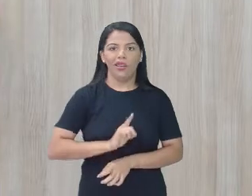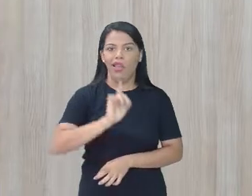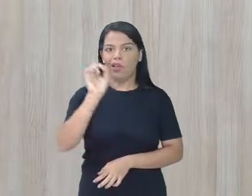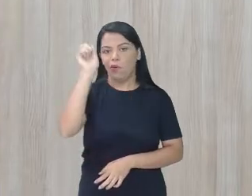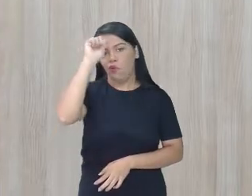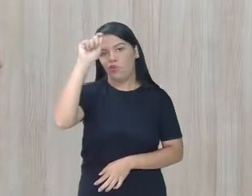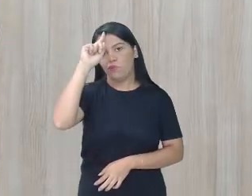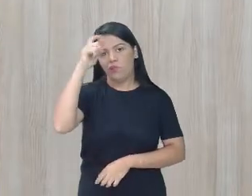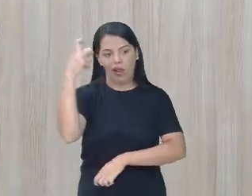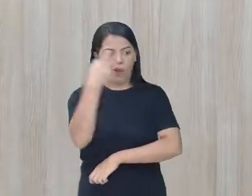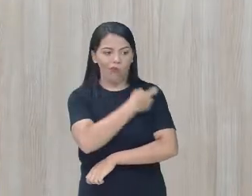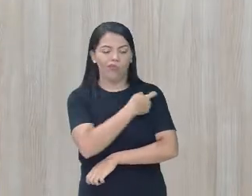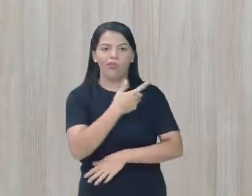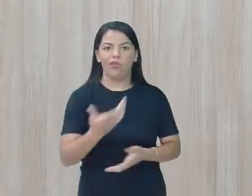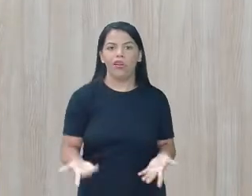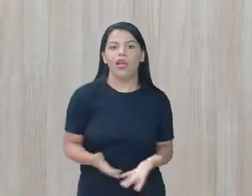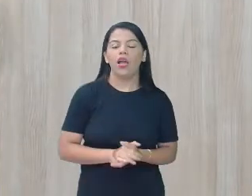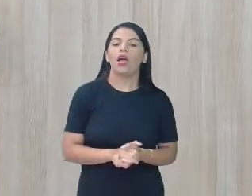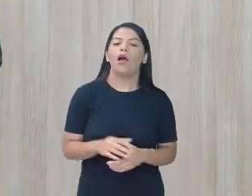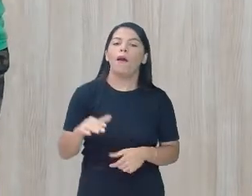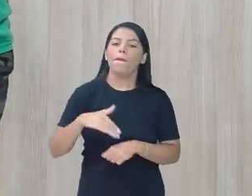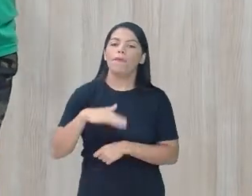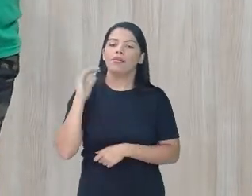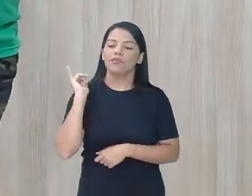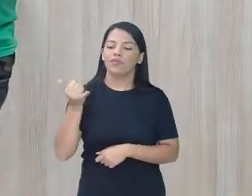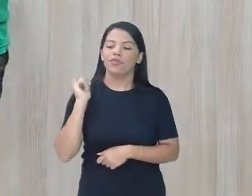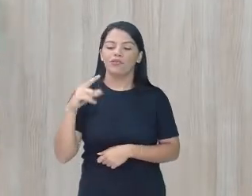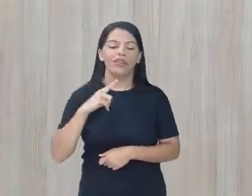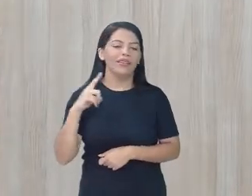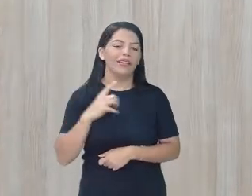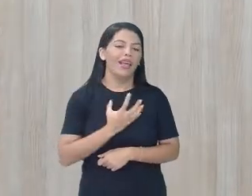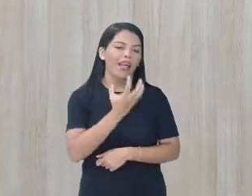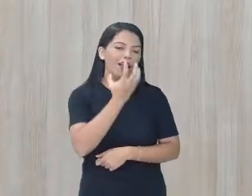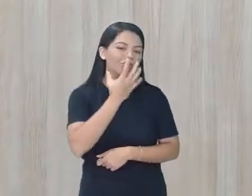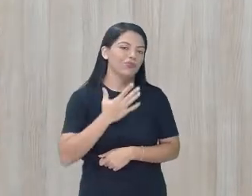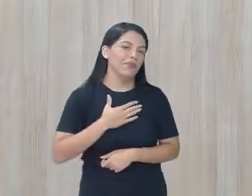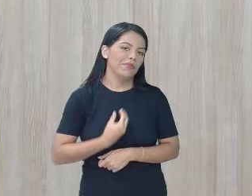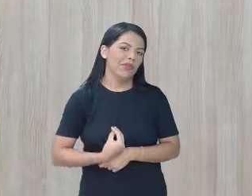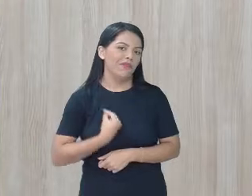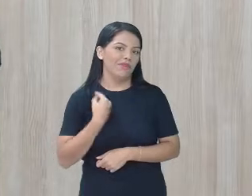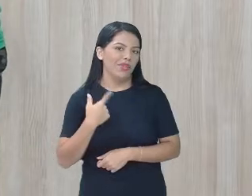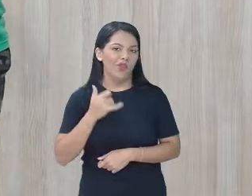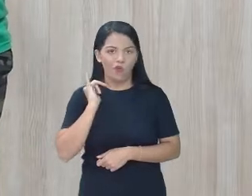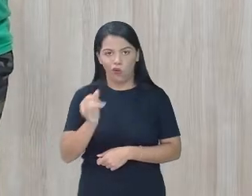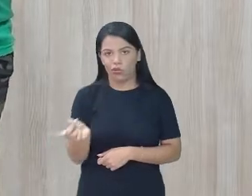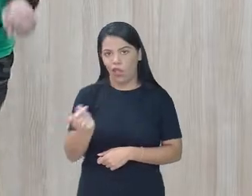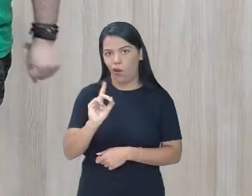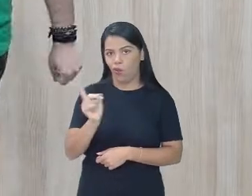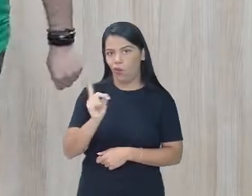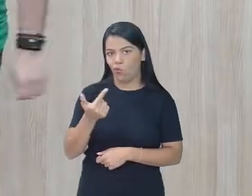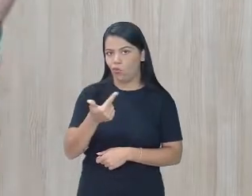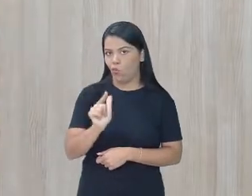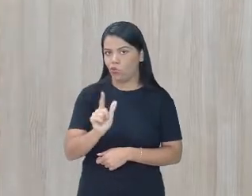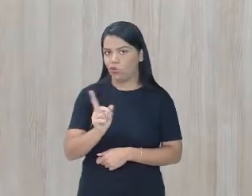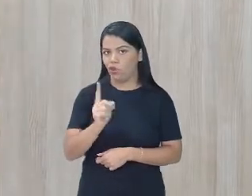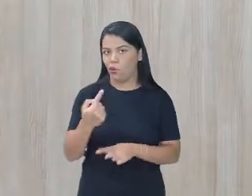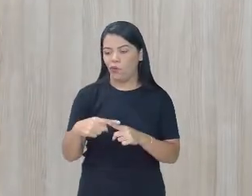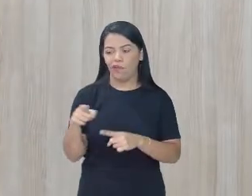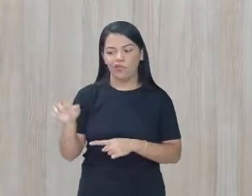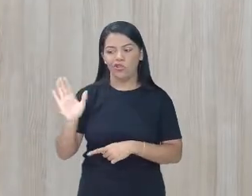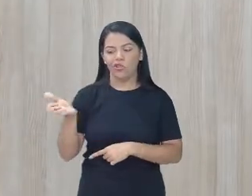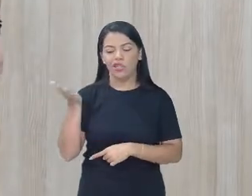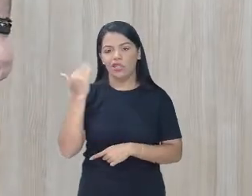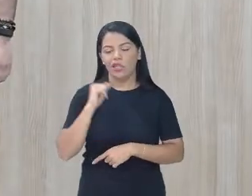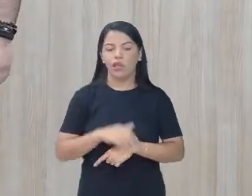Então, mais uma história envolvendo cachorro na minha vida, Certo. né? Não vou contar outra não, porque você Melhor já não, sabe. vamos Então, focar.